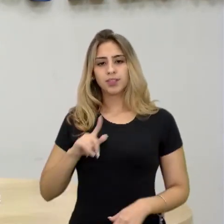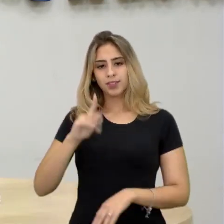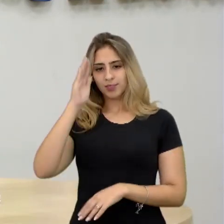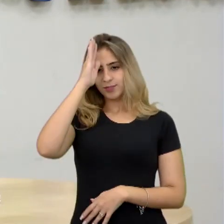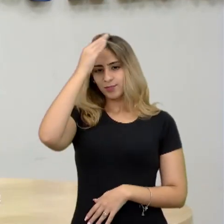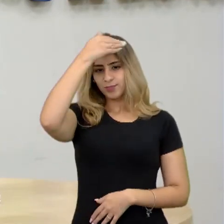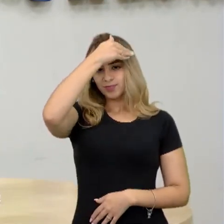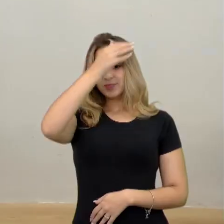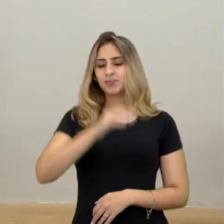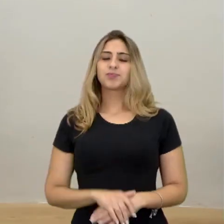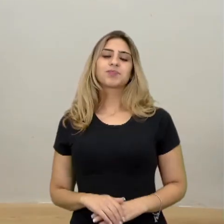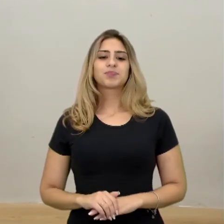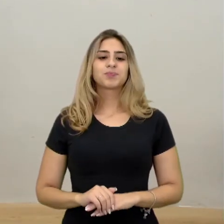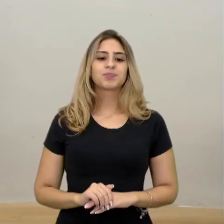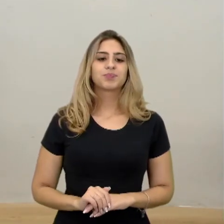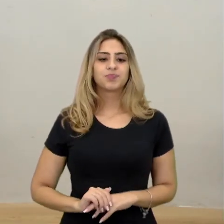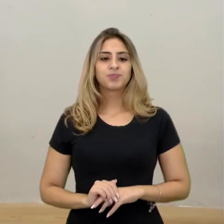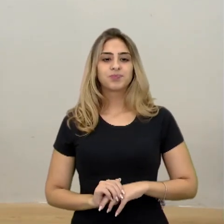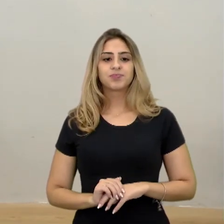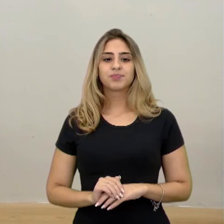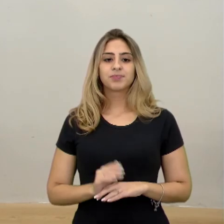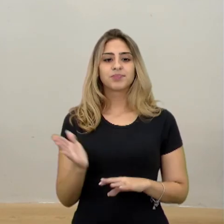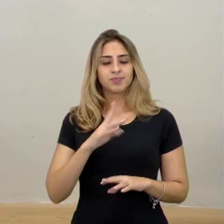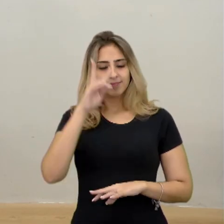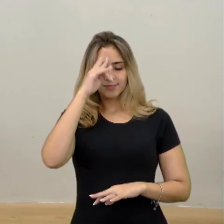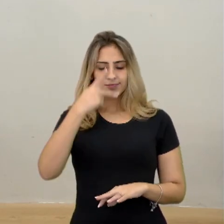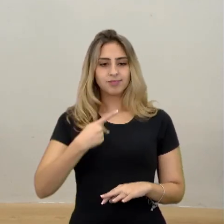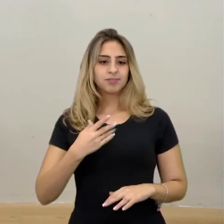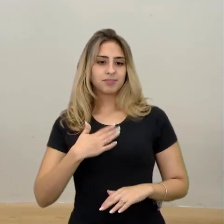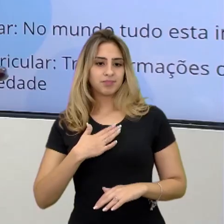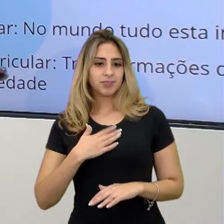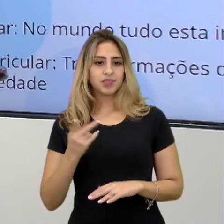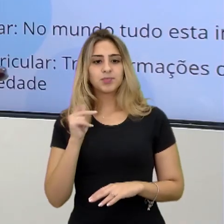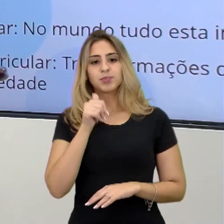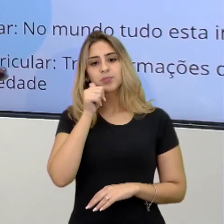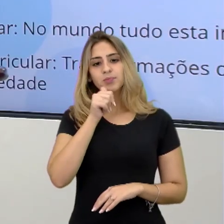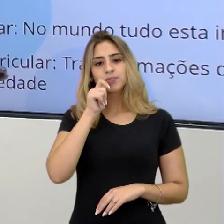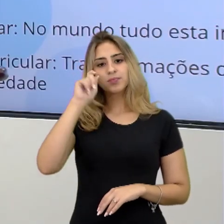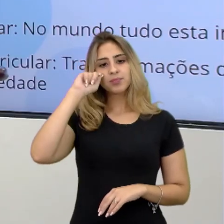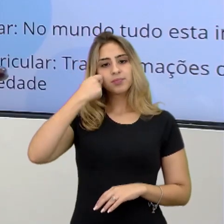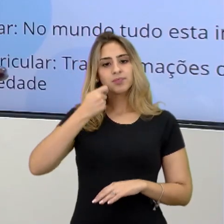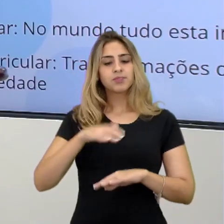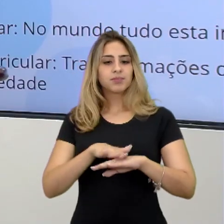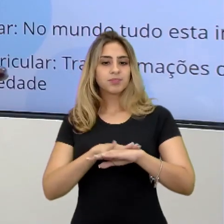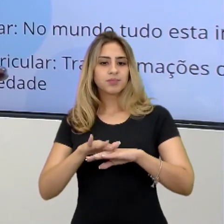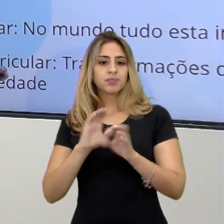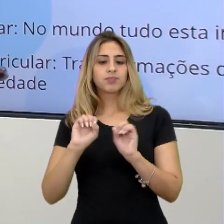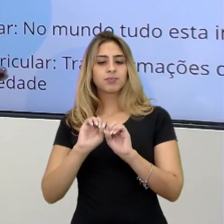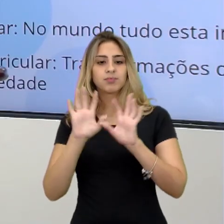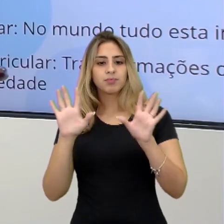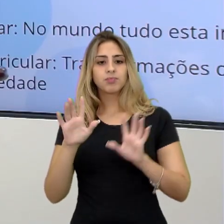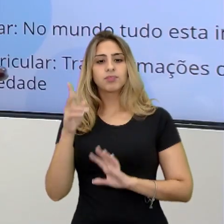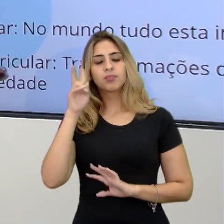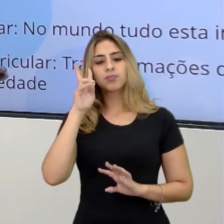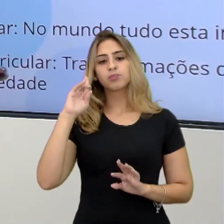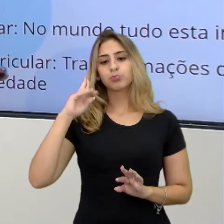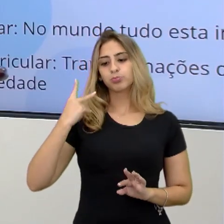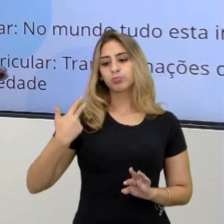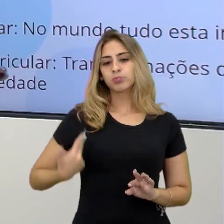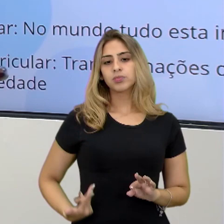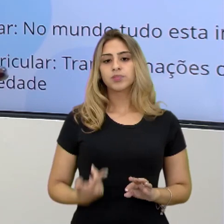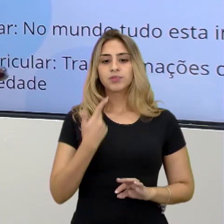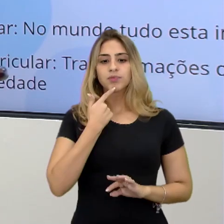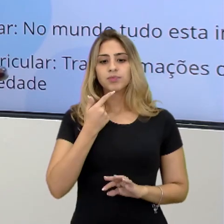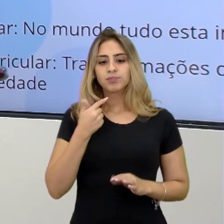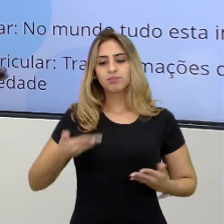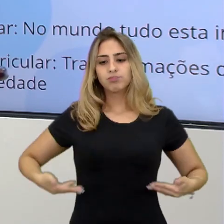Olha que legal. Então, vou fazer a minha audiodescrição. Eu sou uma mulher negra de pele clara, estou com cabelo trançado vermelho, assim, na altura